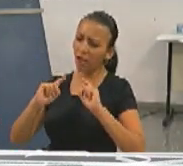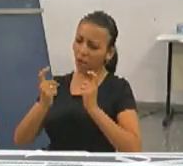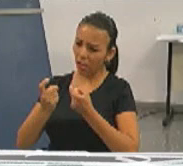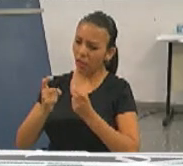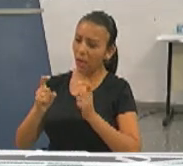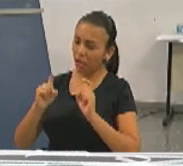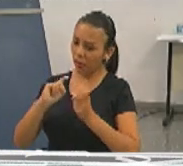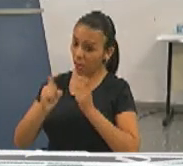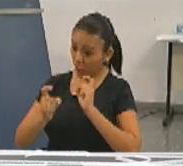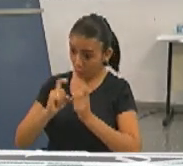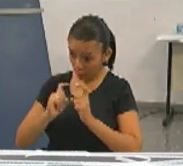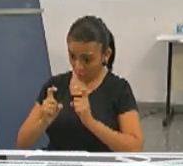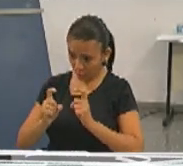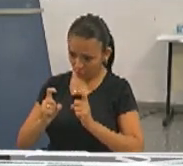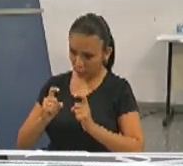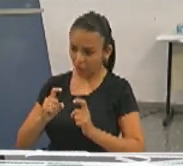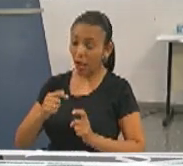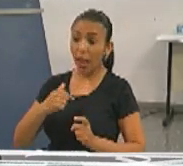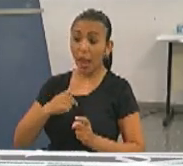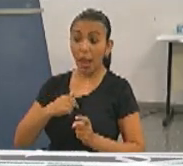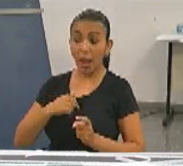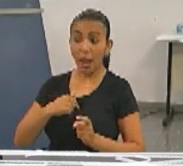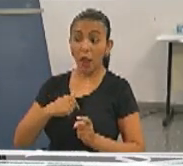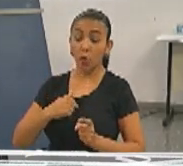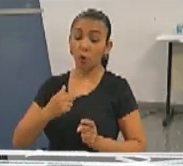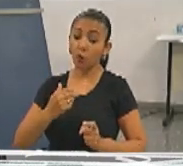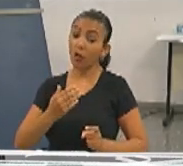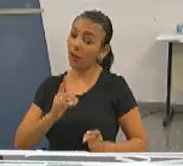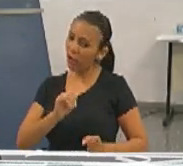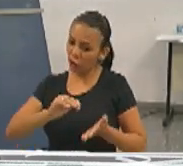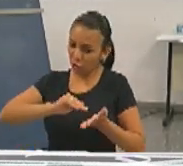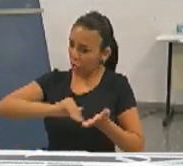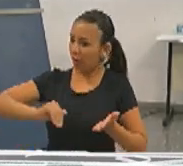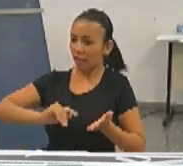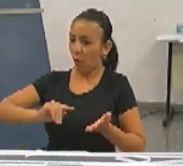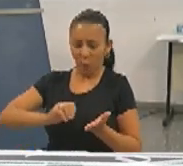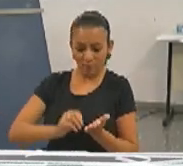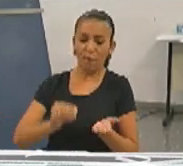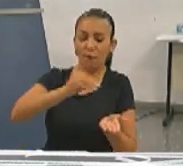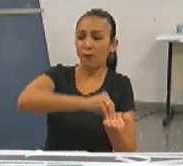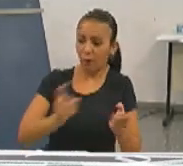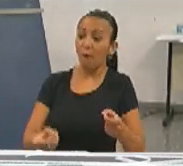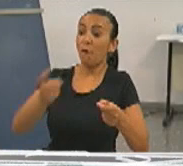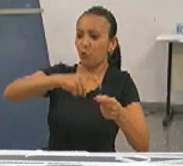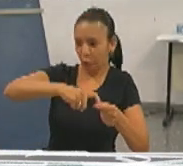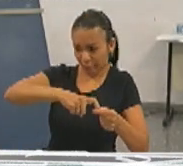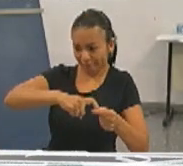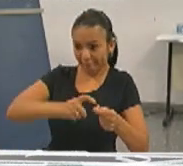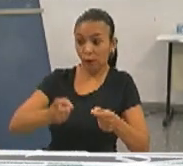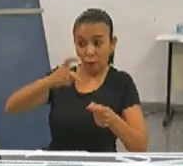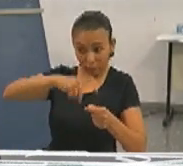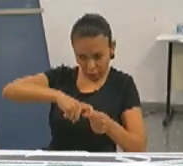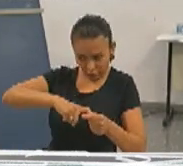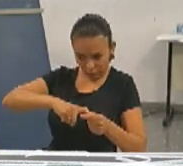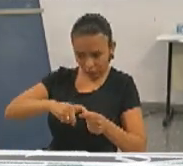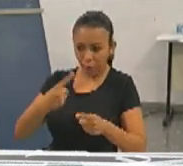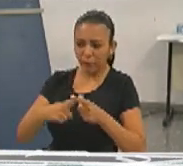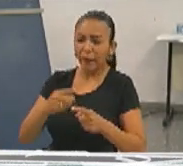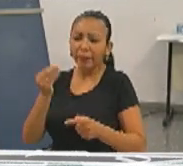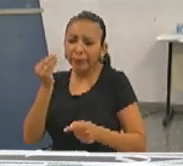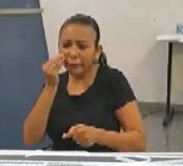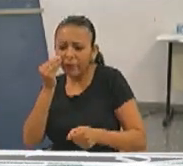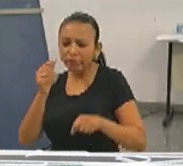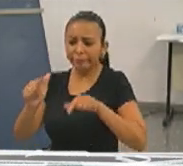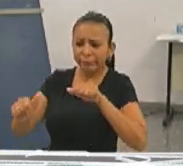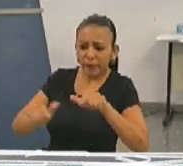eu retirei a exoneração dele, tanto como diretor da UFGD, como superintendente da IBSER, para a gente tentar trabalhar